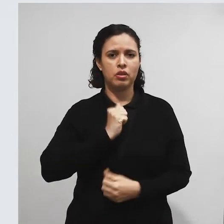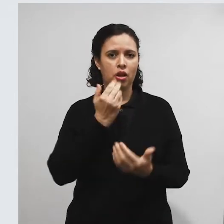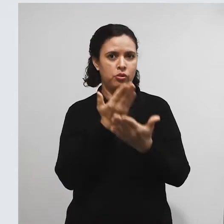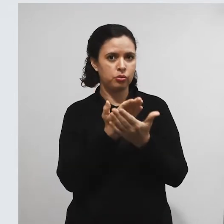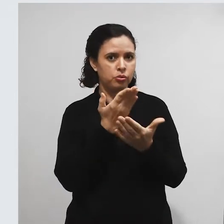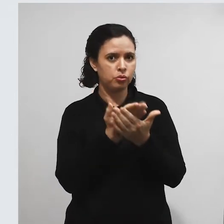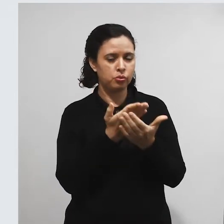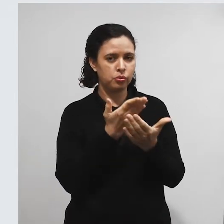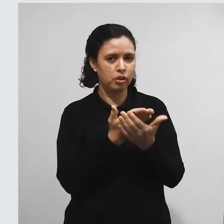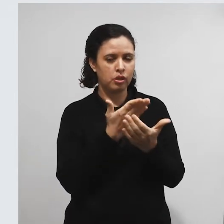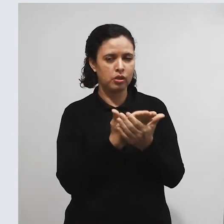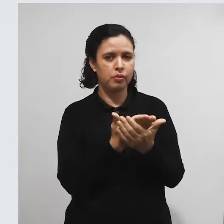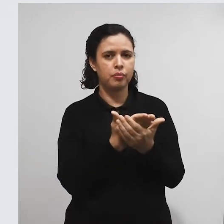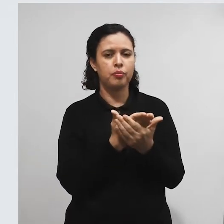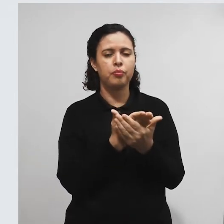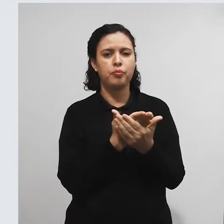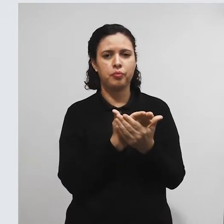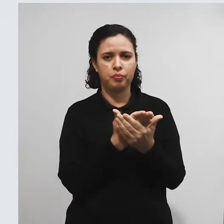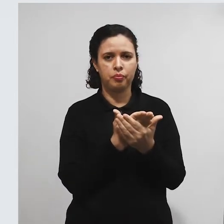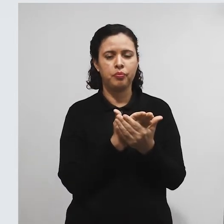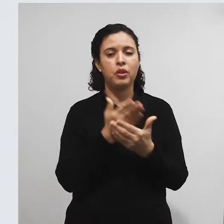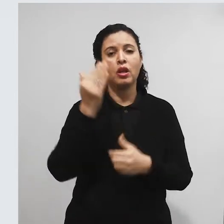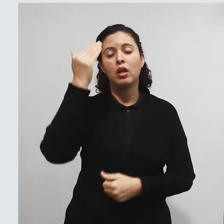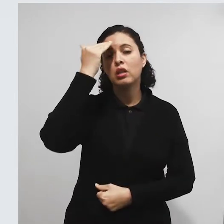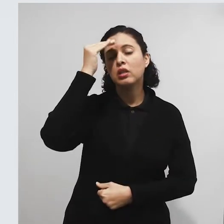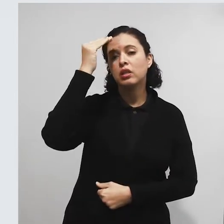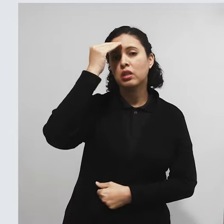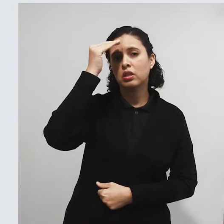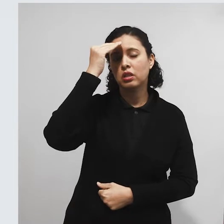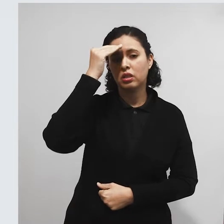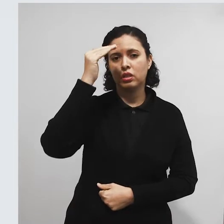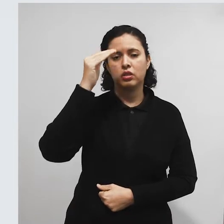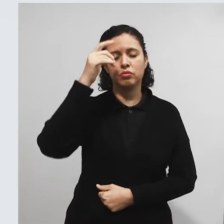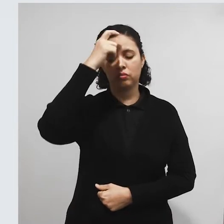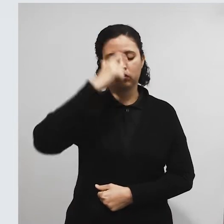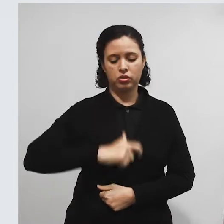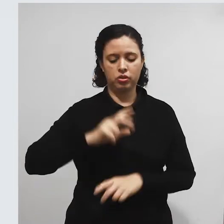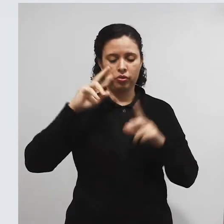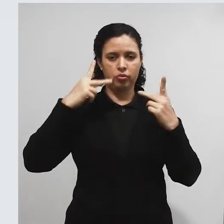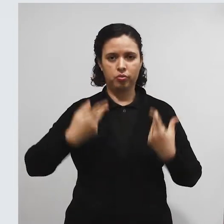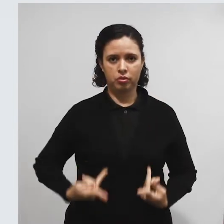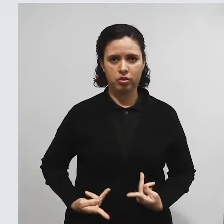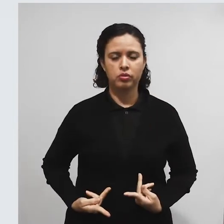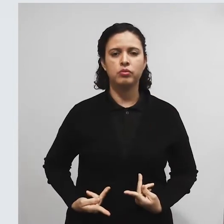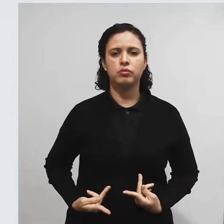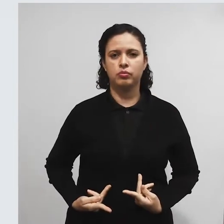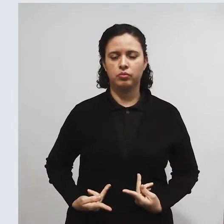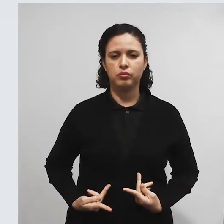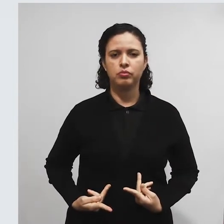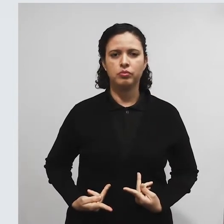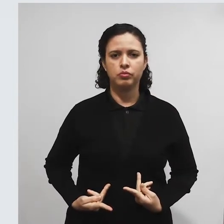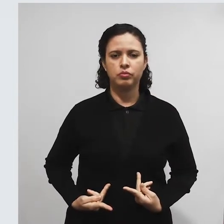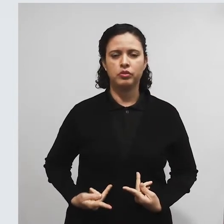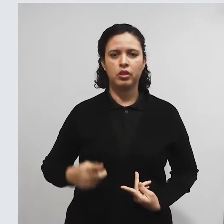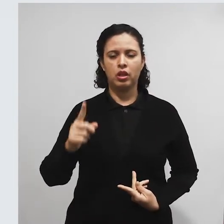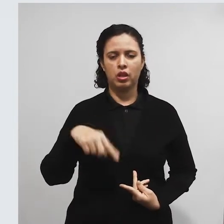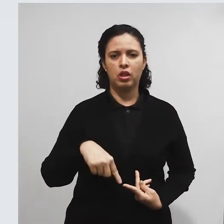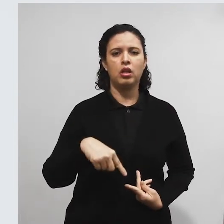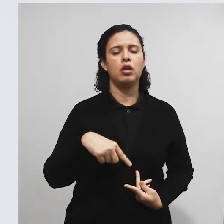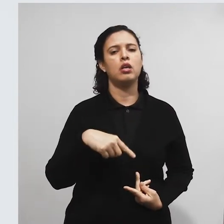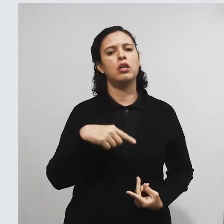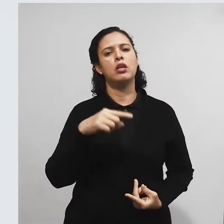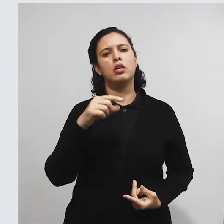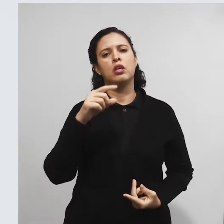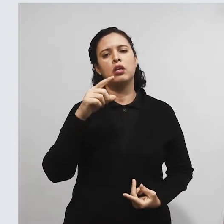seria estudar, né? Seria compreender o ser humano, o homem, né? Mas estamos falando aqui do